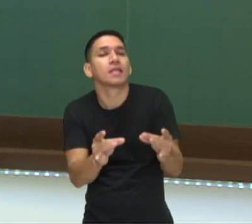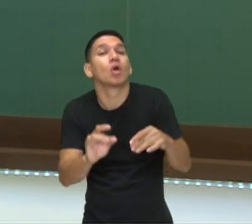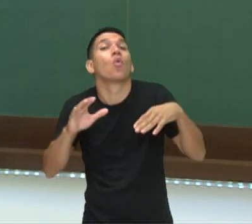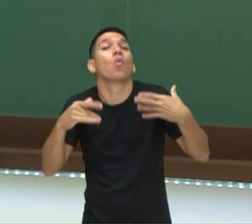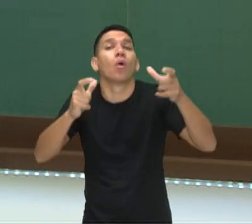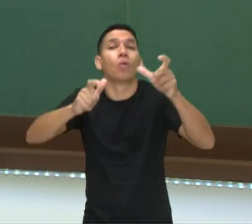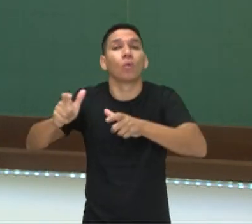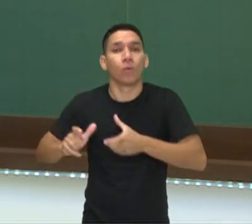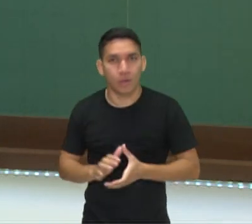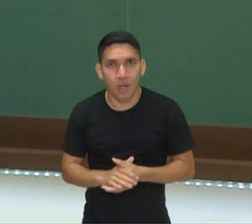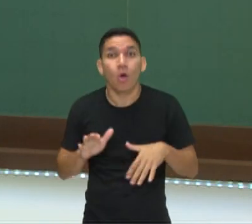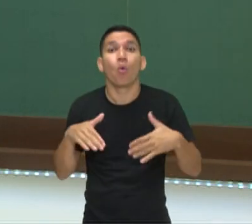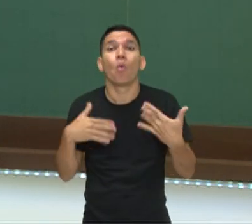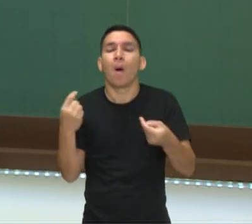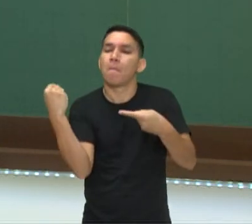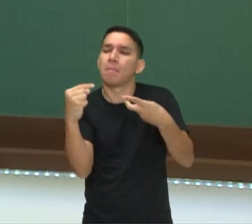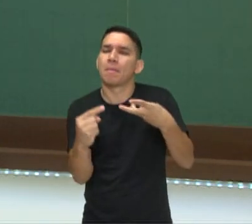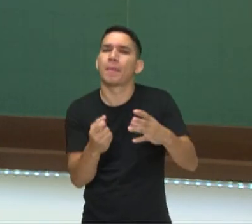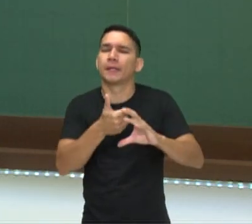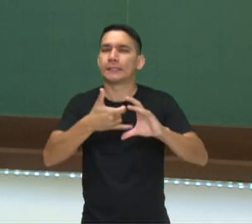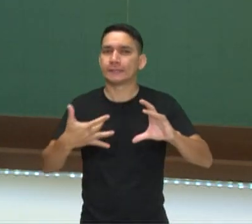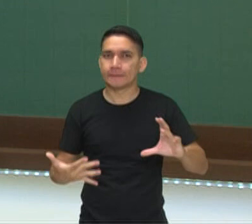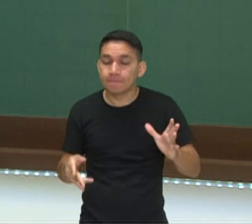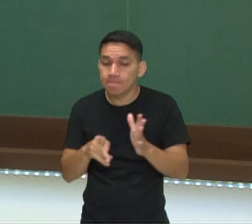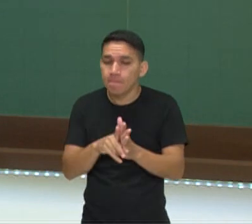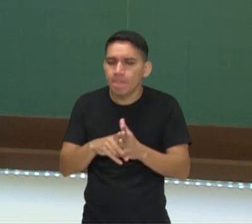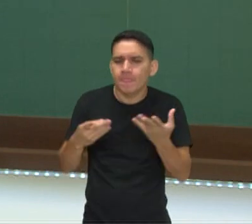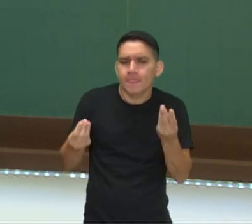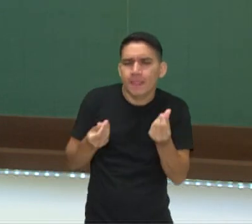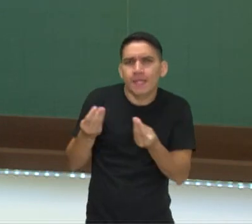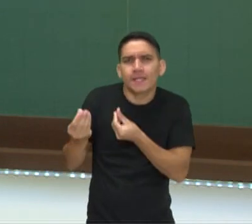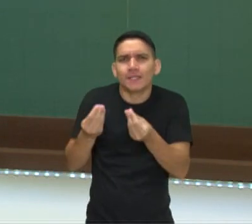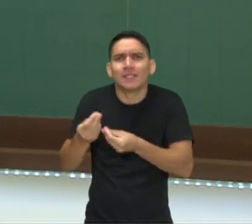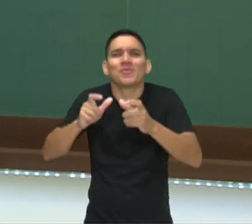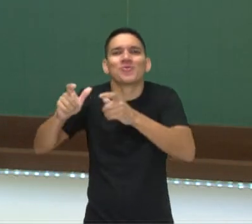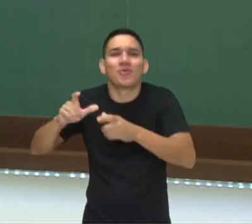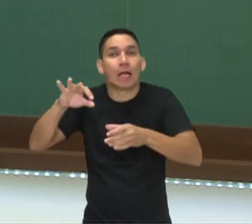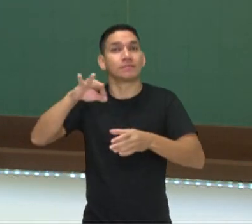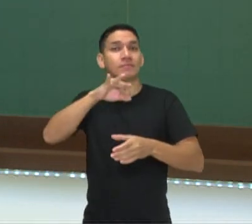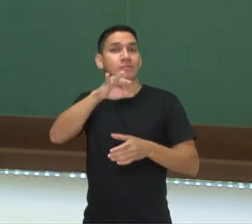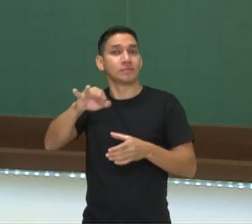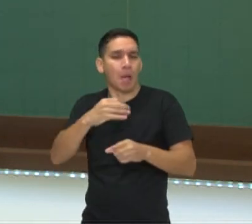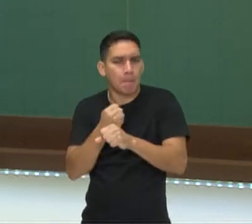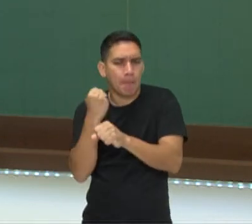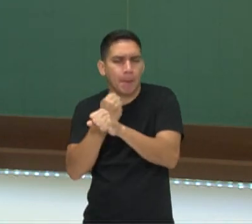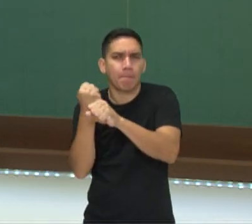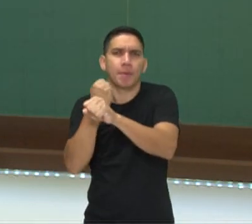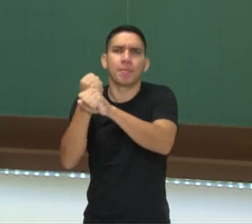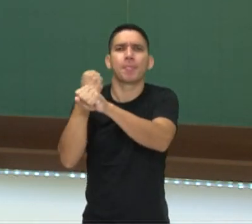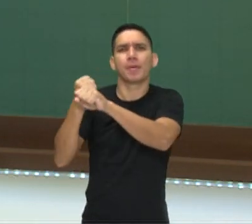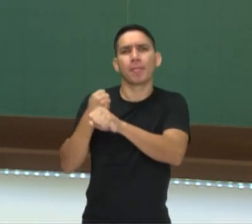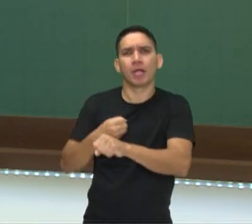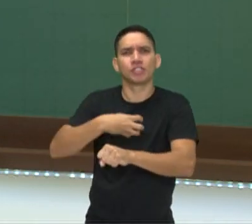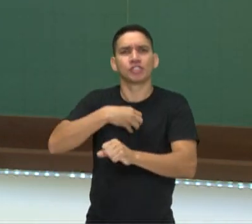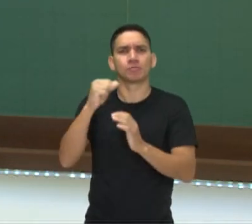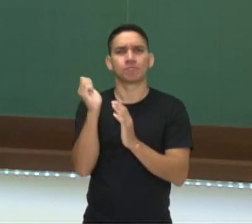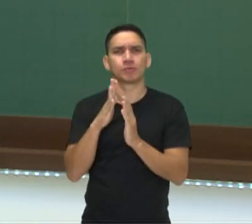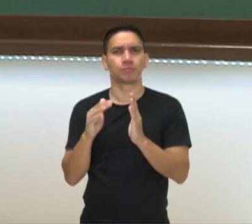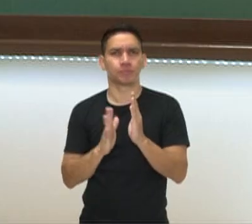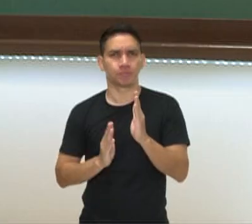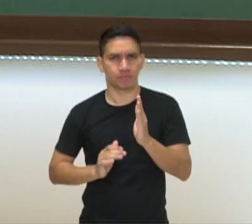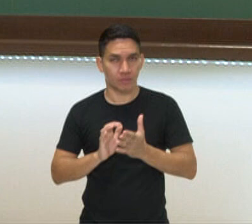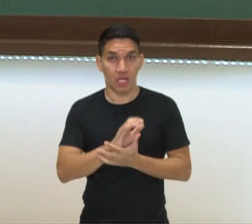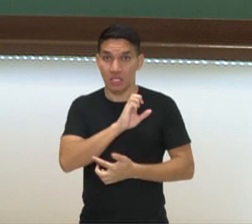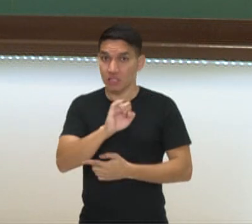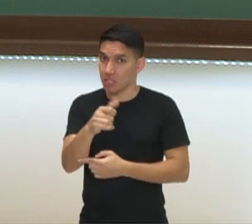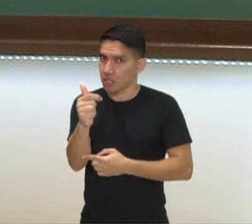esse lugar e quais as características desse lugar sagrado, dessa construção no estilo barroco. Se